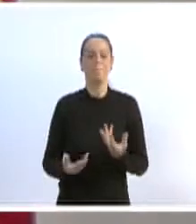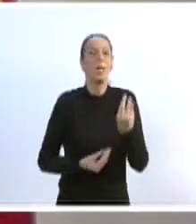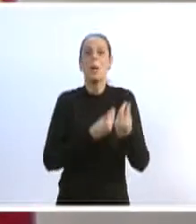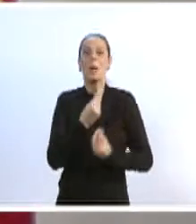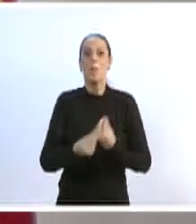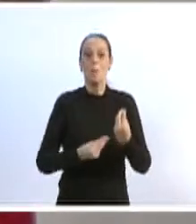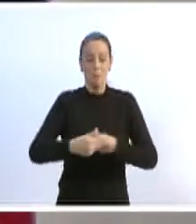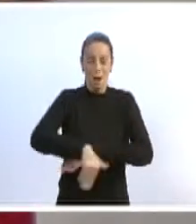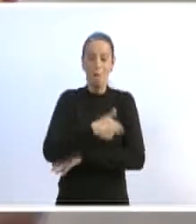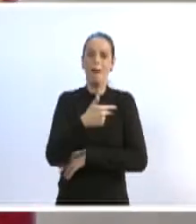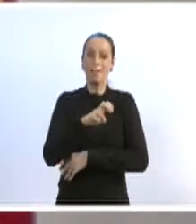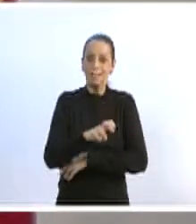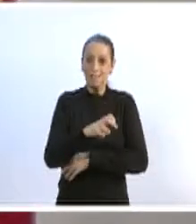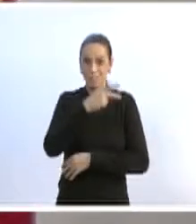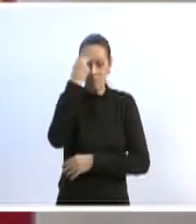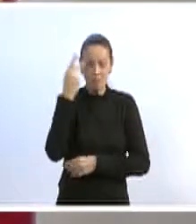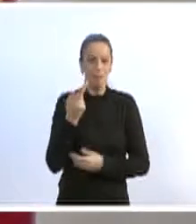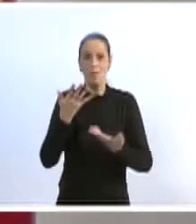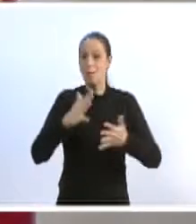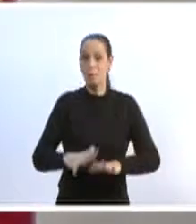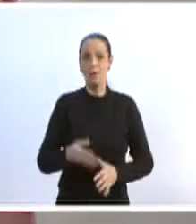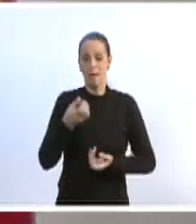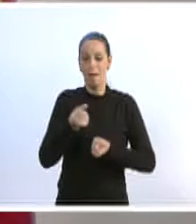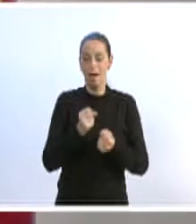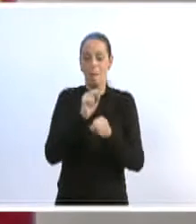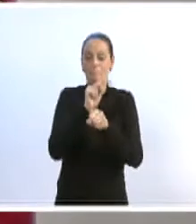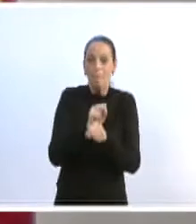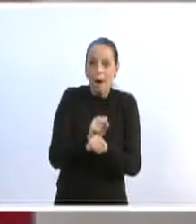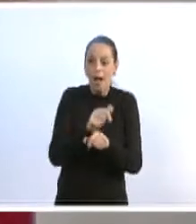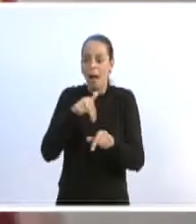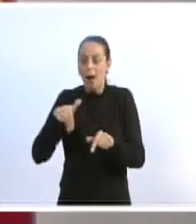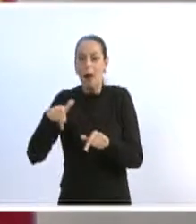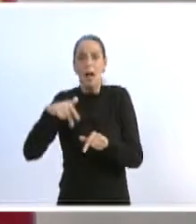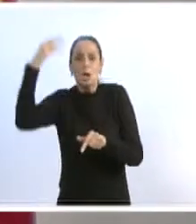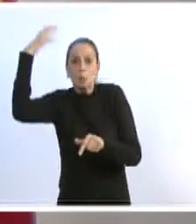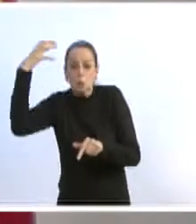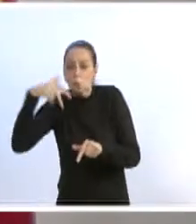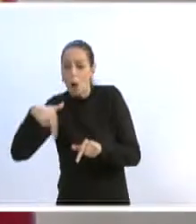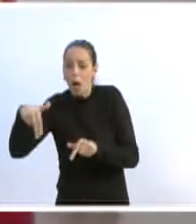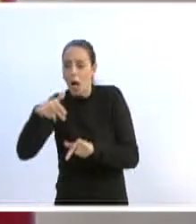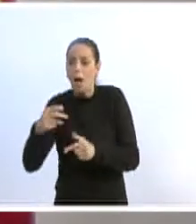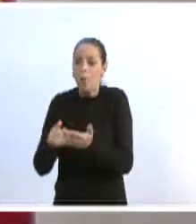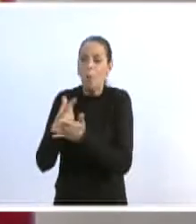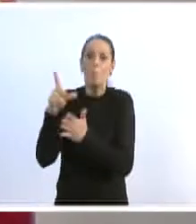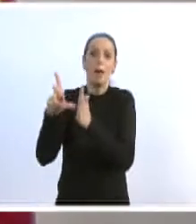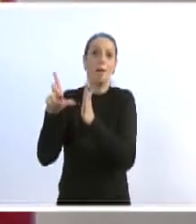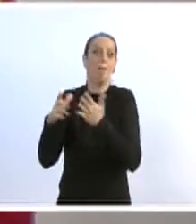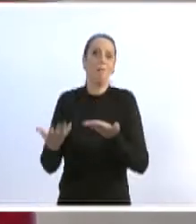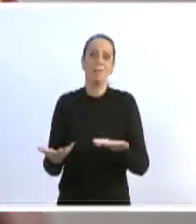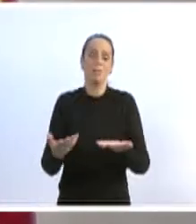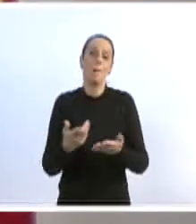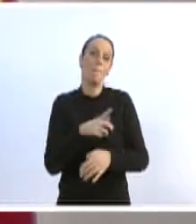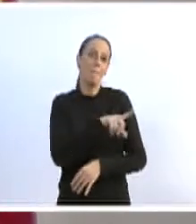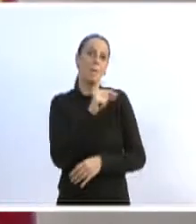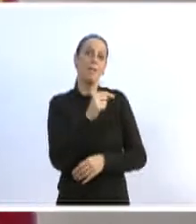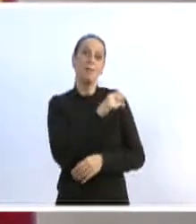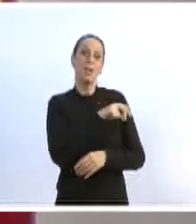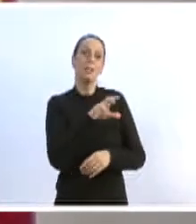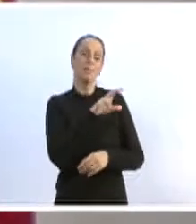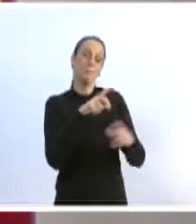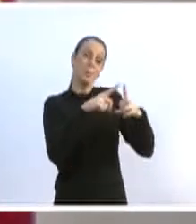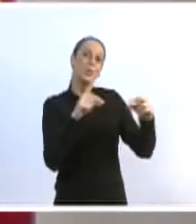tite não reagir vai morrer se não reagir vai sucumbir se não reagir vai continuar um